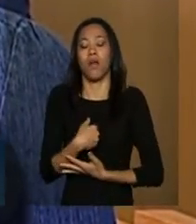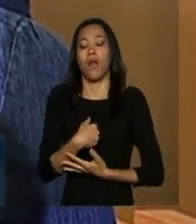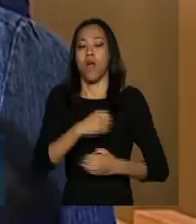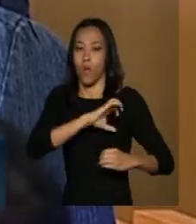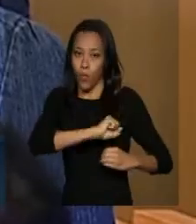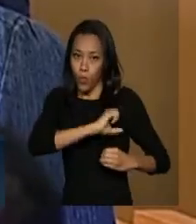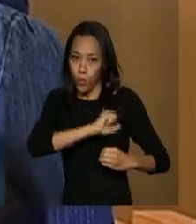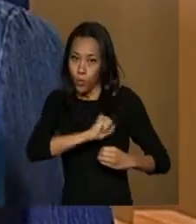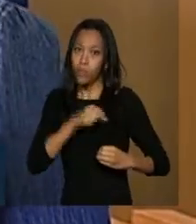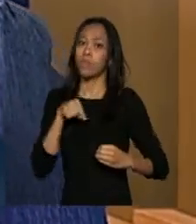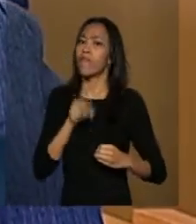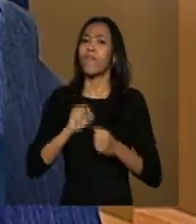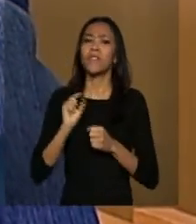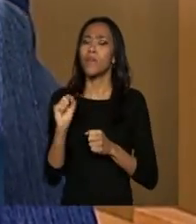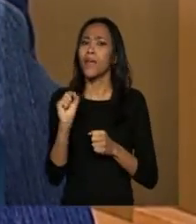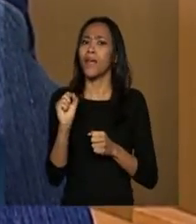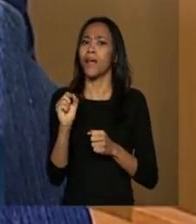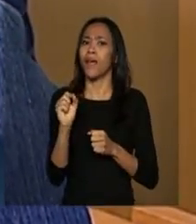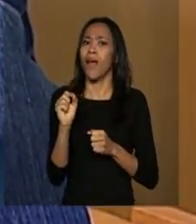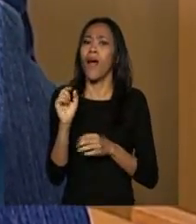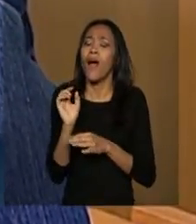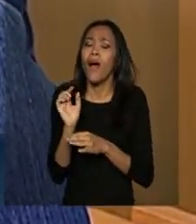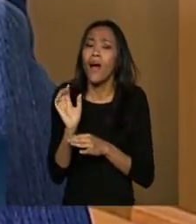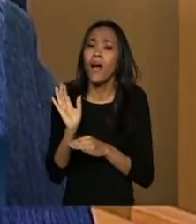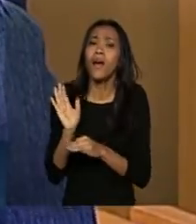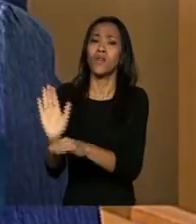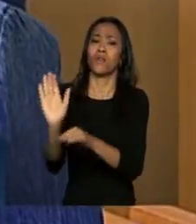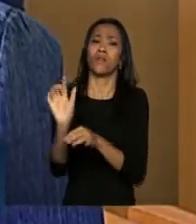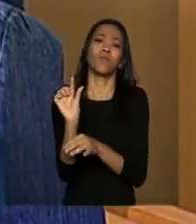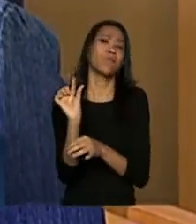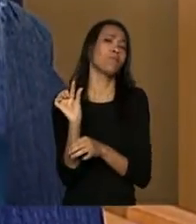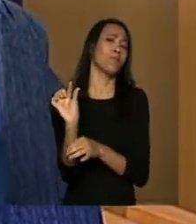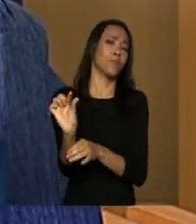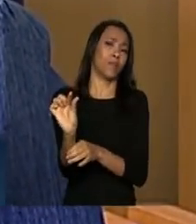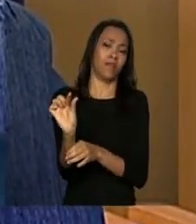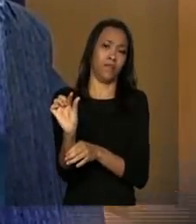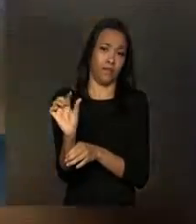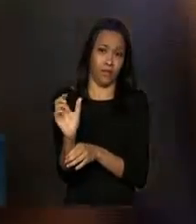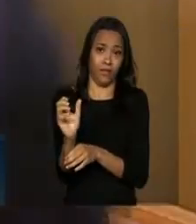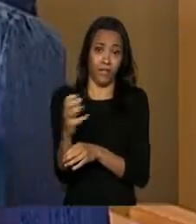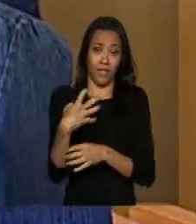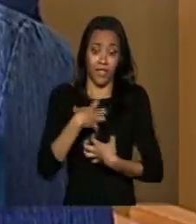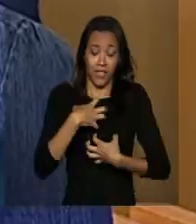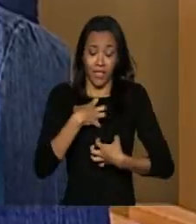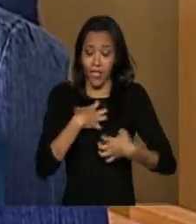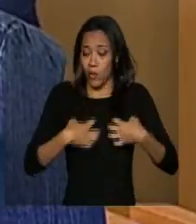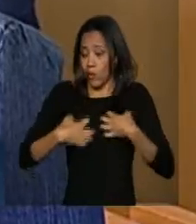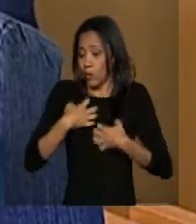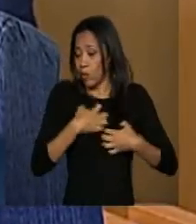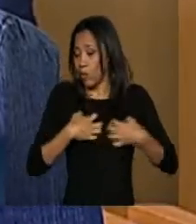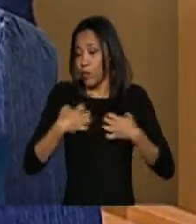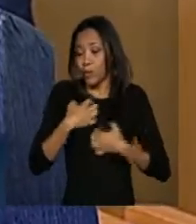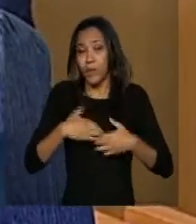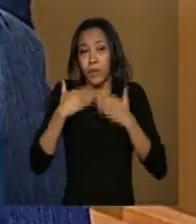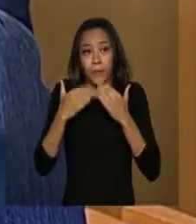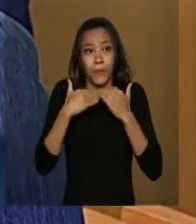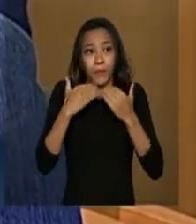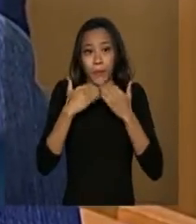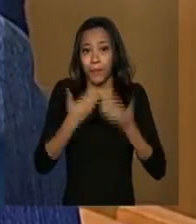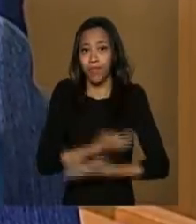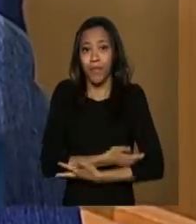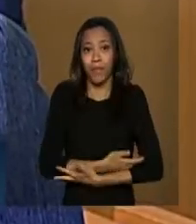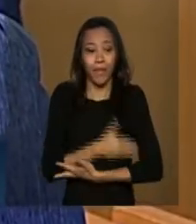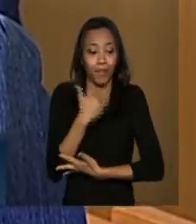você faz, você está meio que suprindo um pouquinho aquela angústia que você está sentindo para o seu bebê não estar no seu colo, para o seu bebê não estar